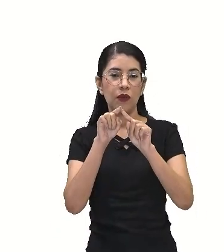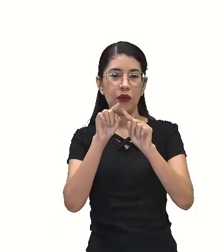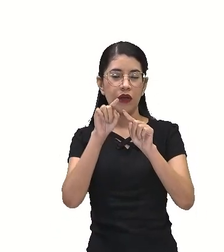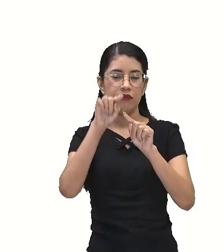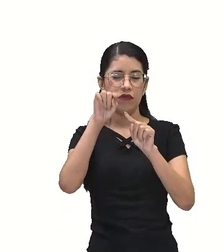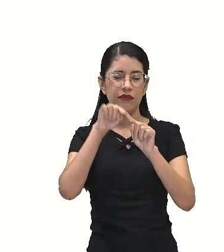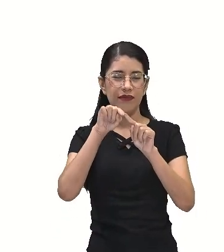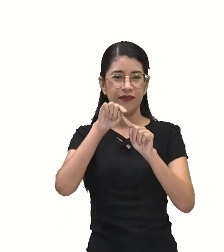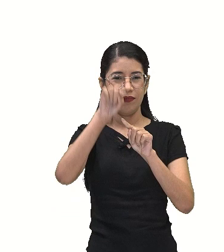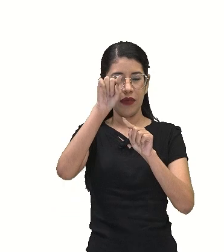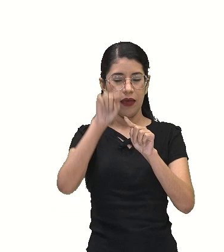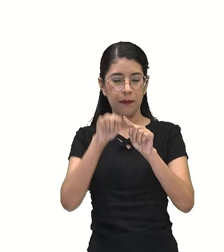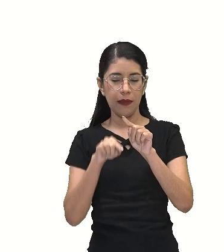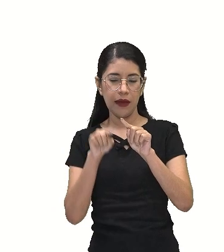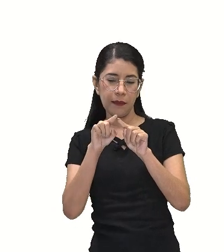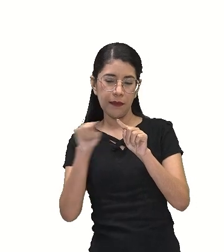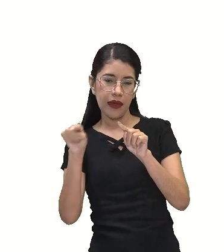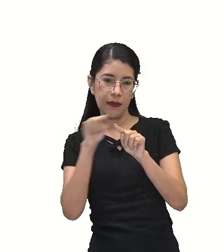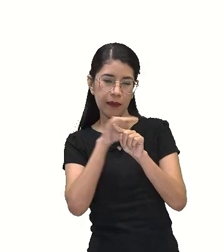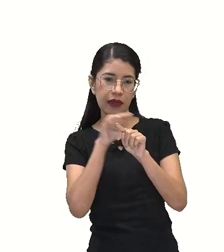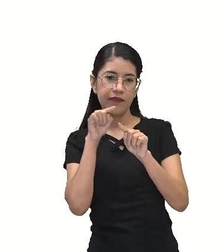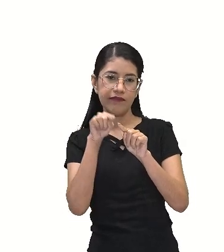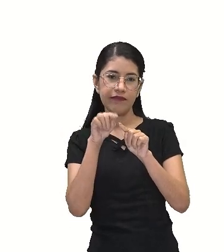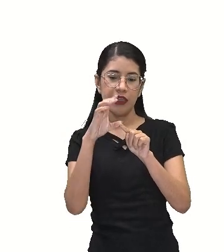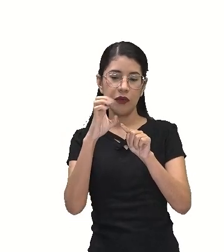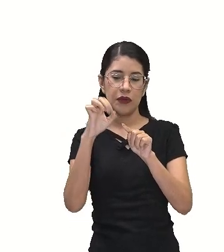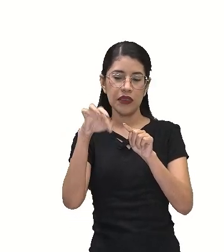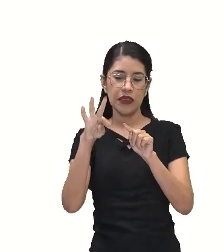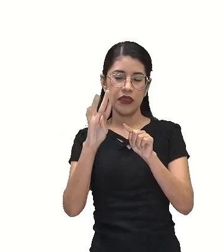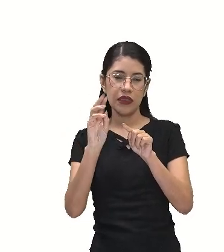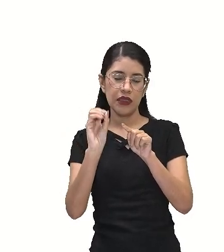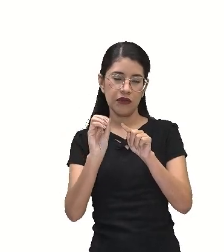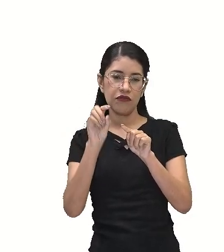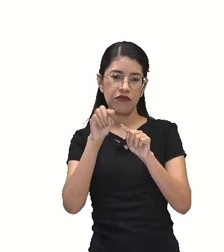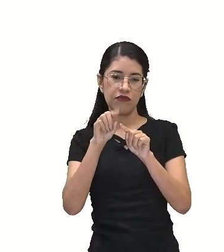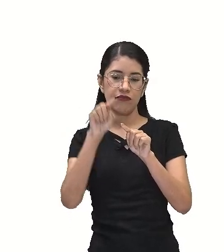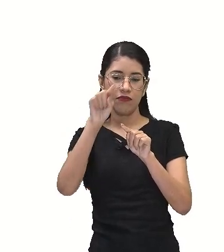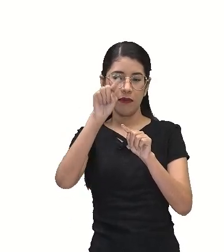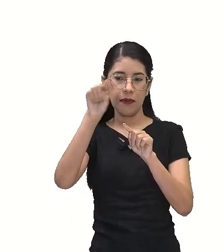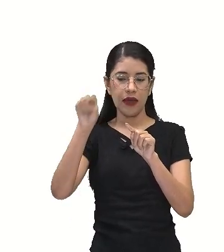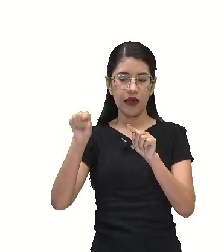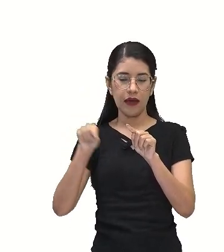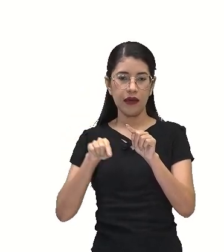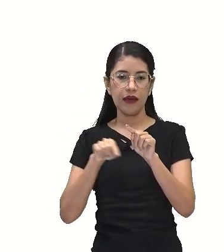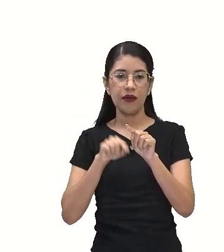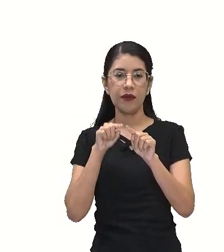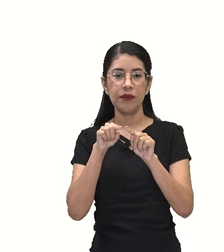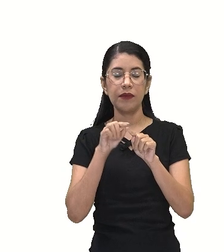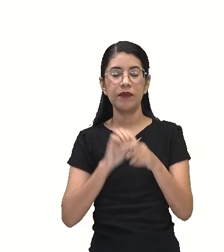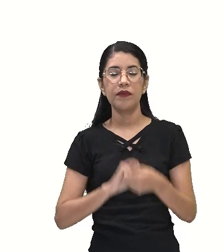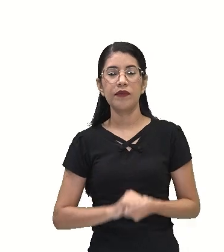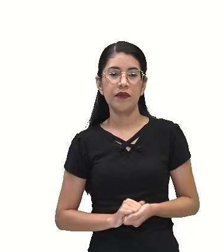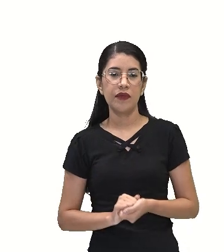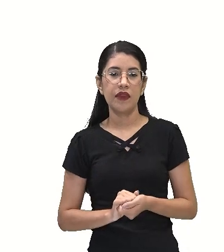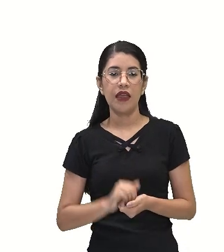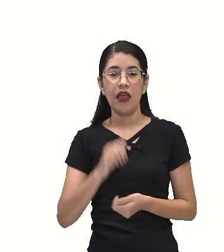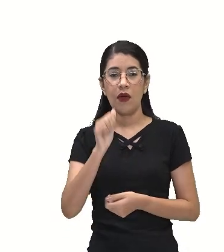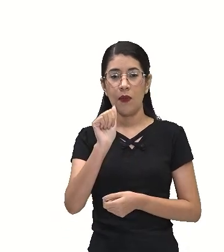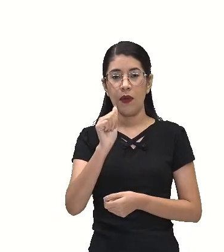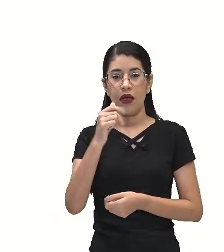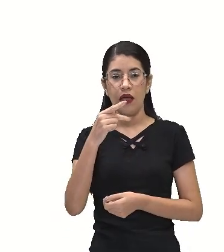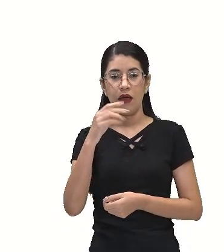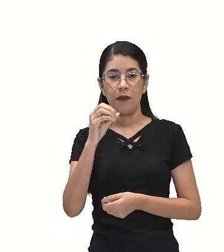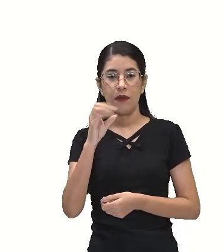do centro até o meio de um dos meus lados, é quem? É exatamente o meu